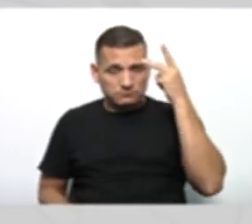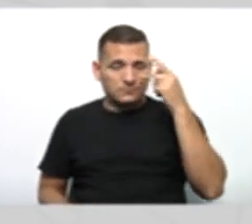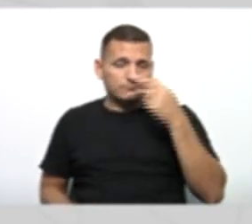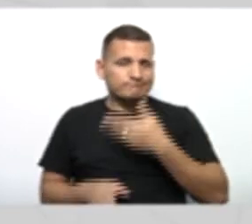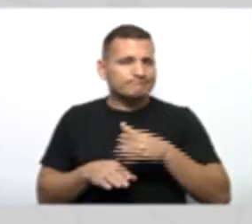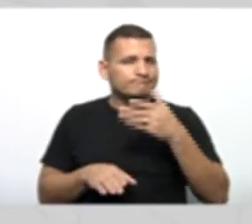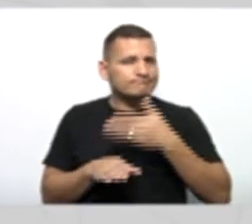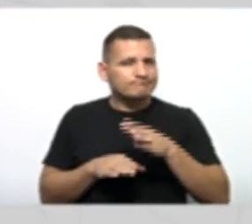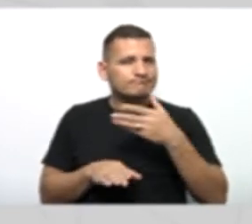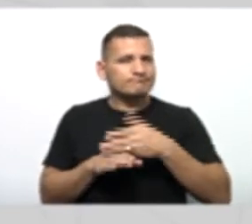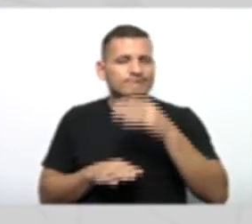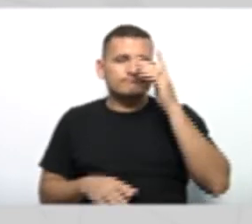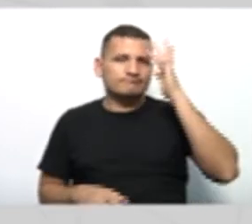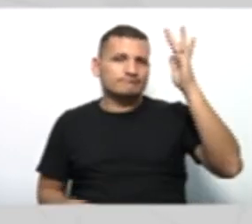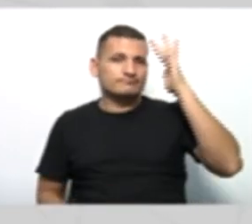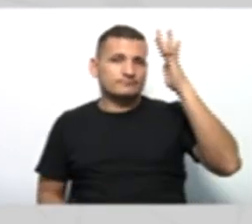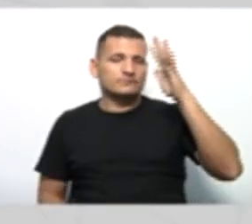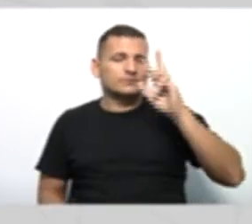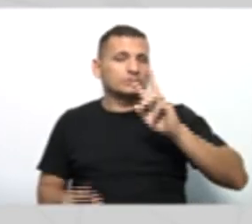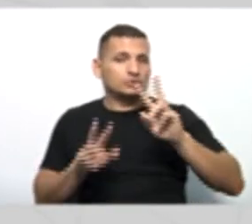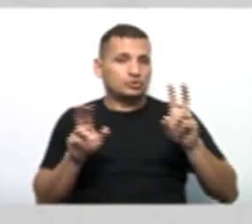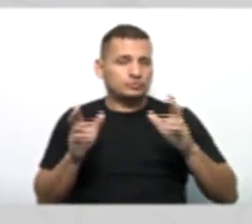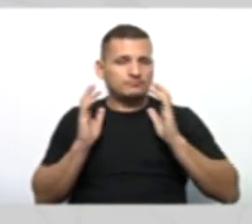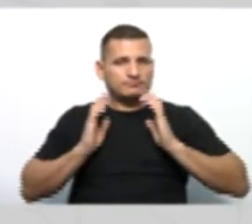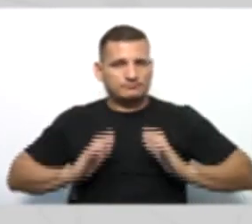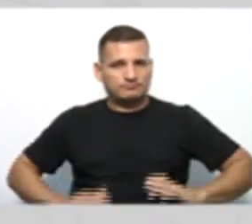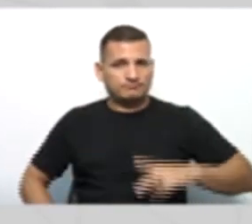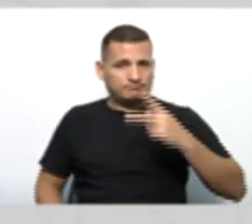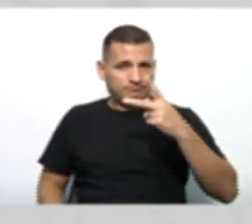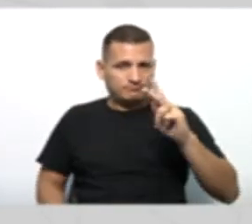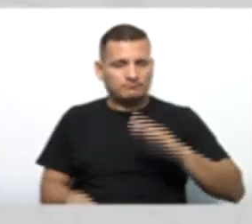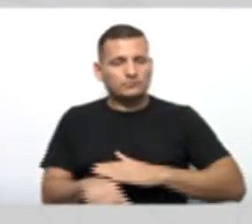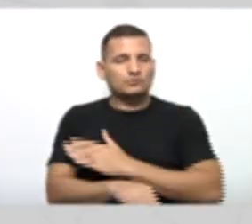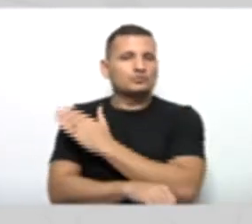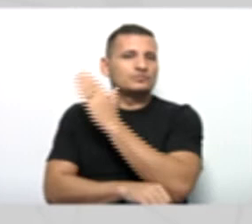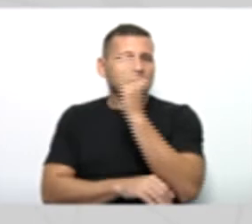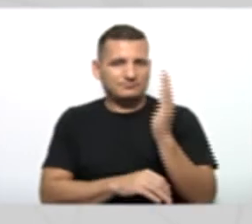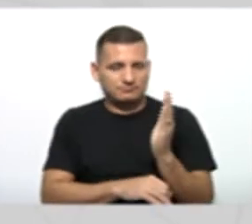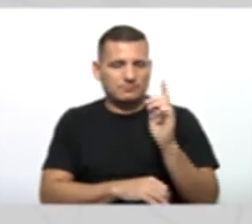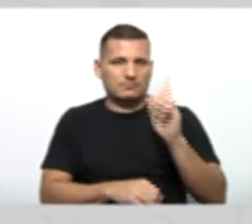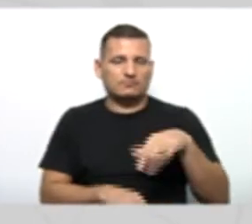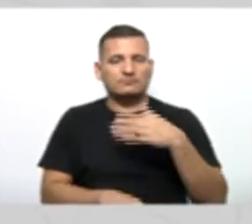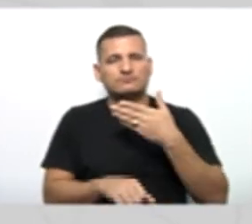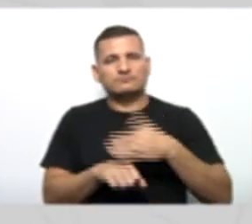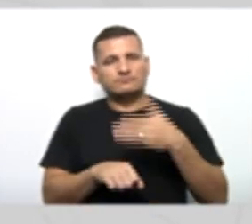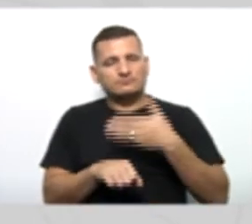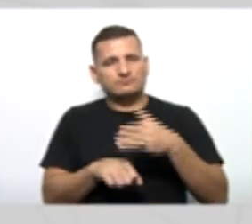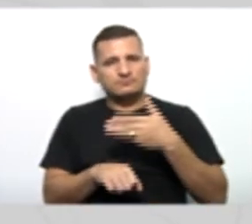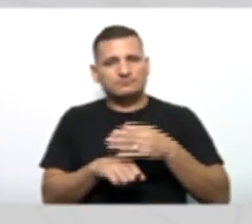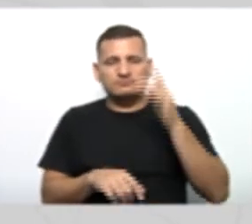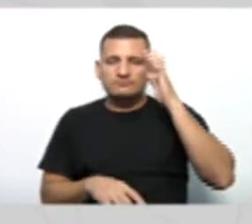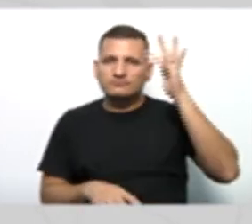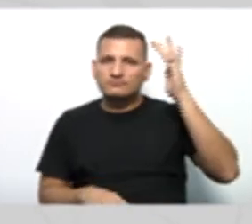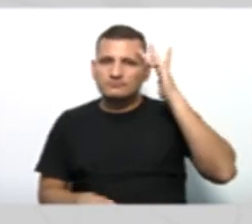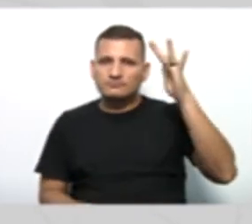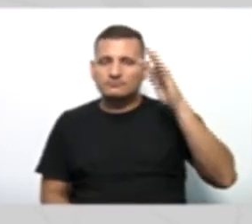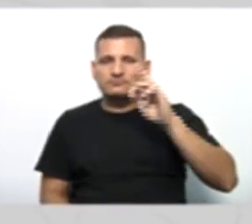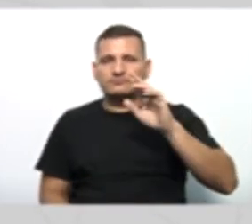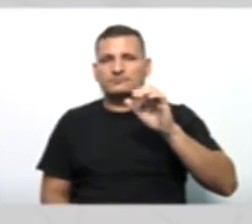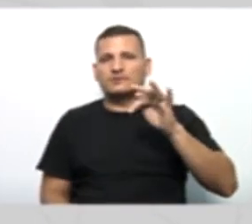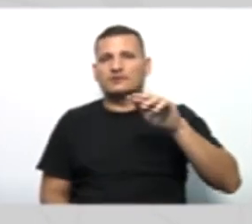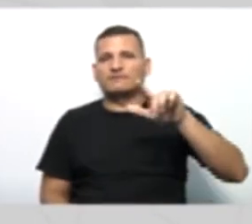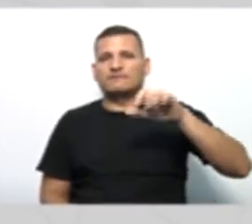exercício de reflexão sobre a conduta de vocês no decorrer do dia ele é um exercício de reflexão